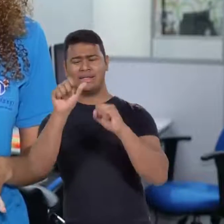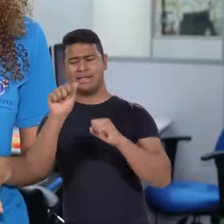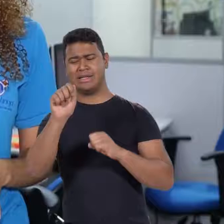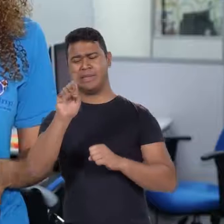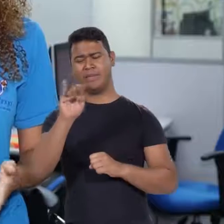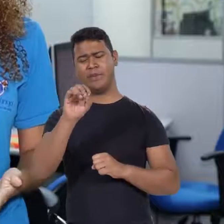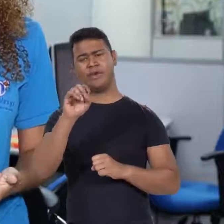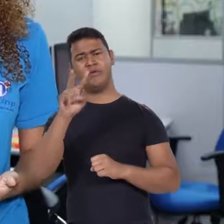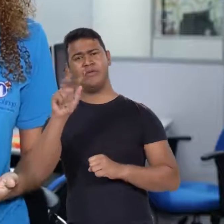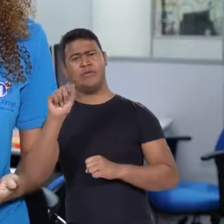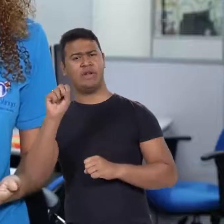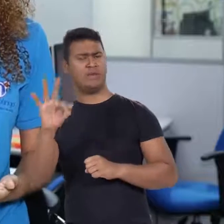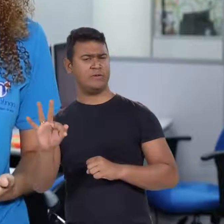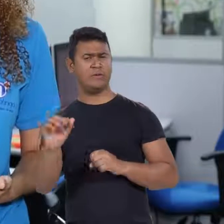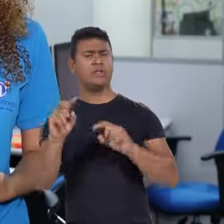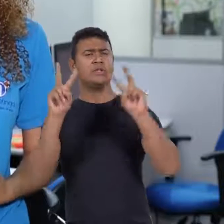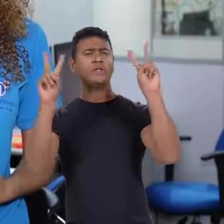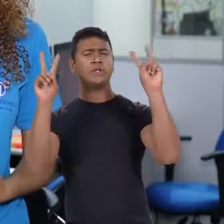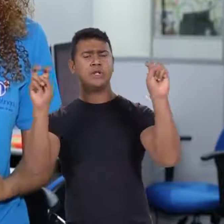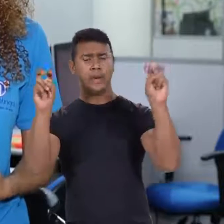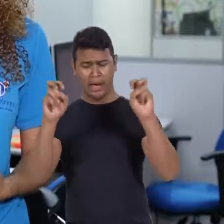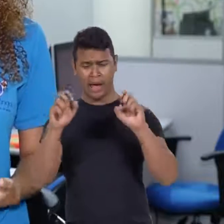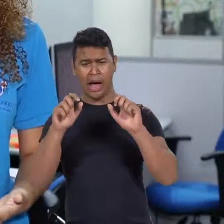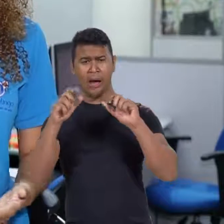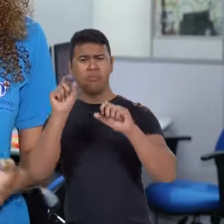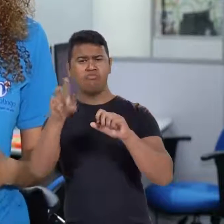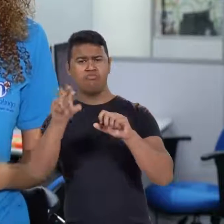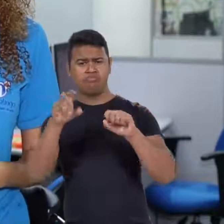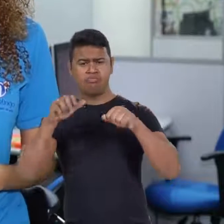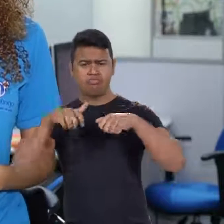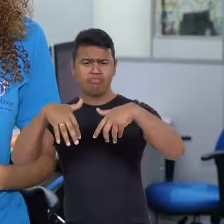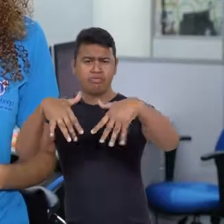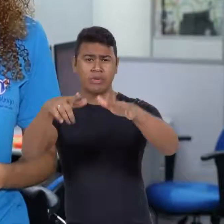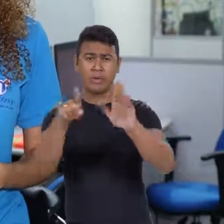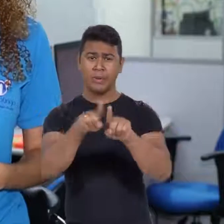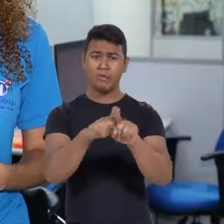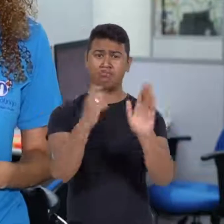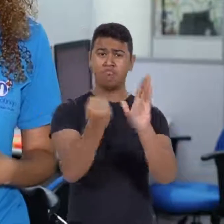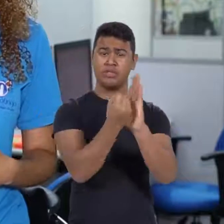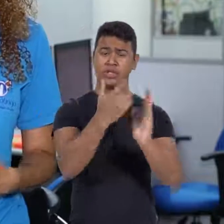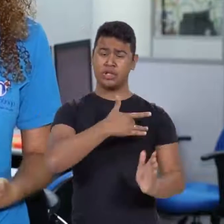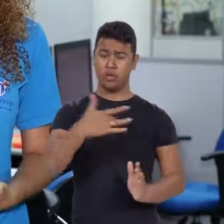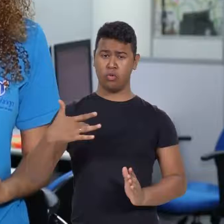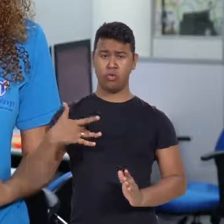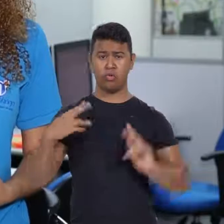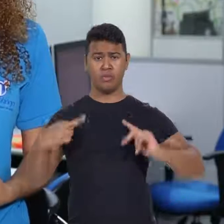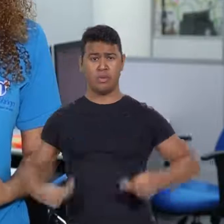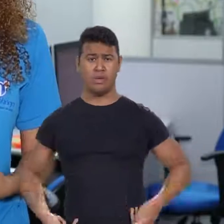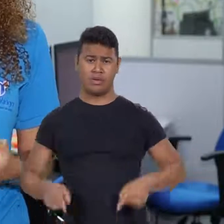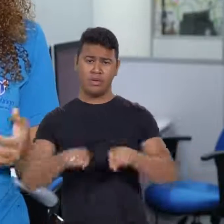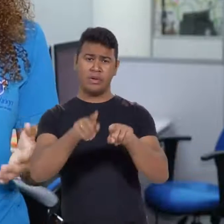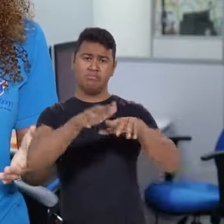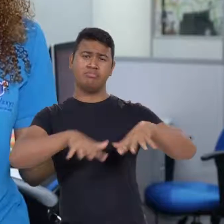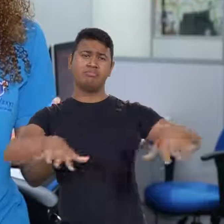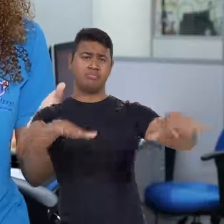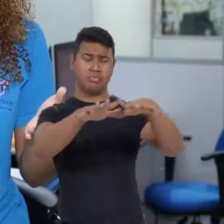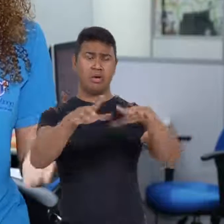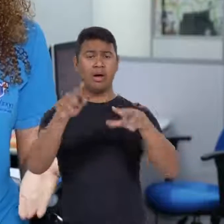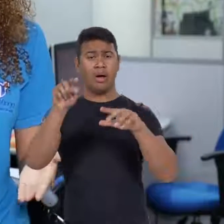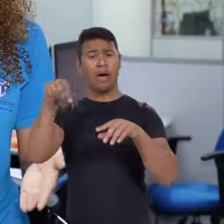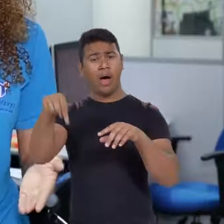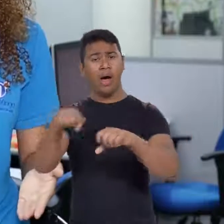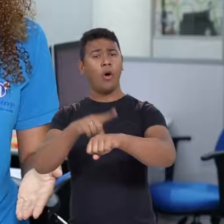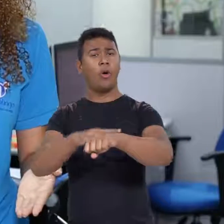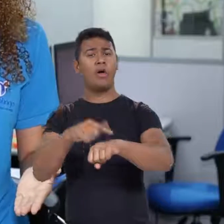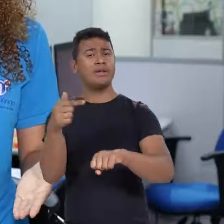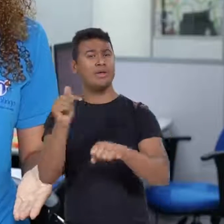Biovasf, com o tema Agrotóxicos e seus impactos na saúde humana e ambiental. O evento vai ser às 7 da noite no auditório da biblioteca aqui